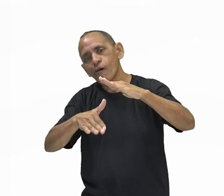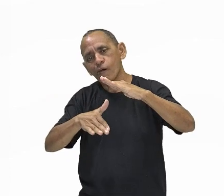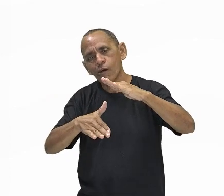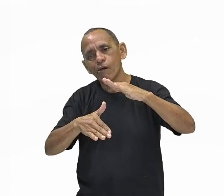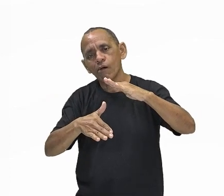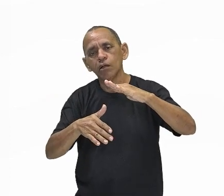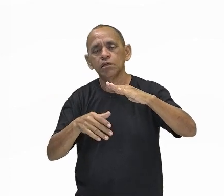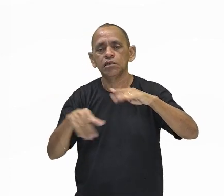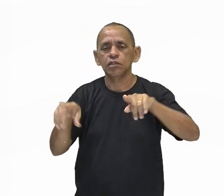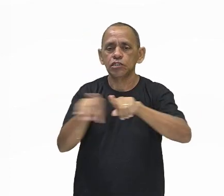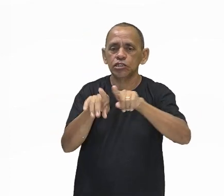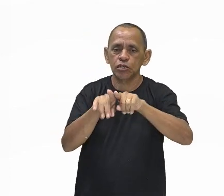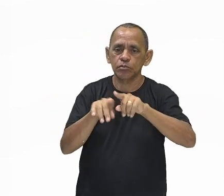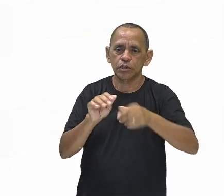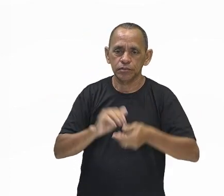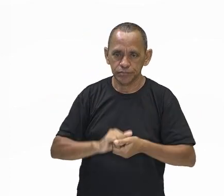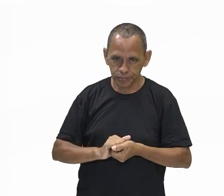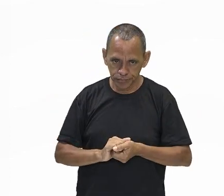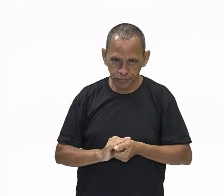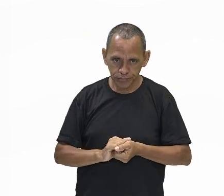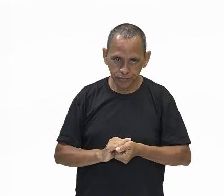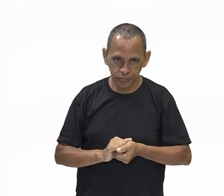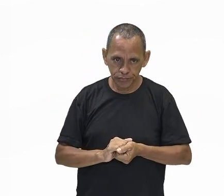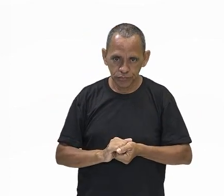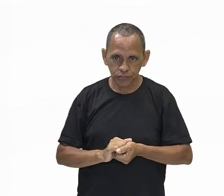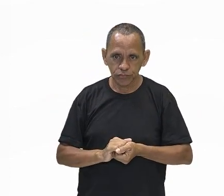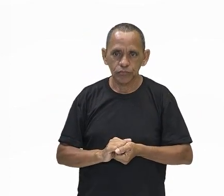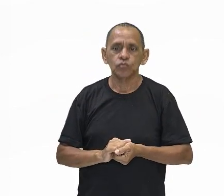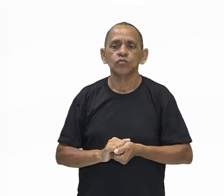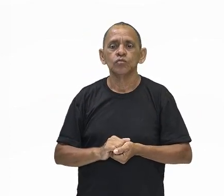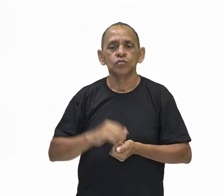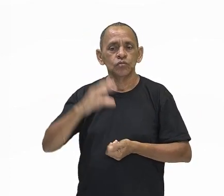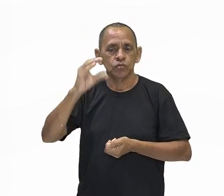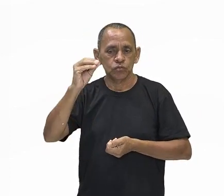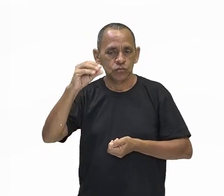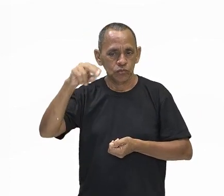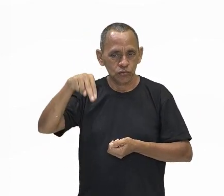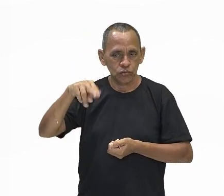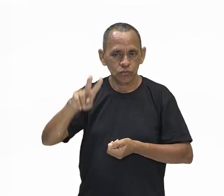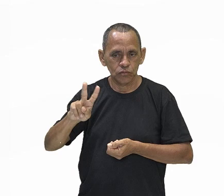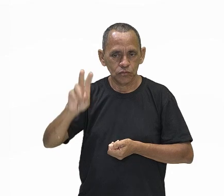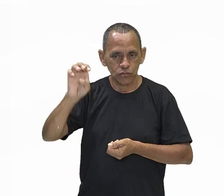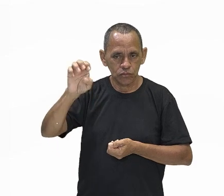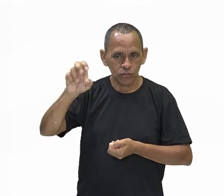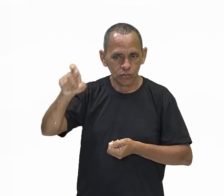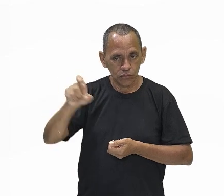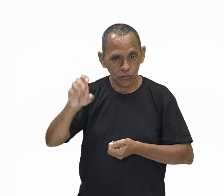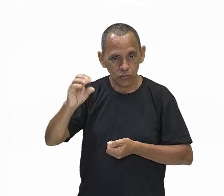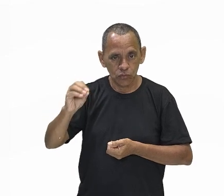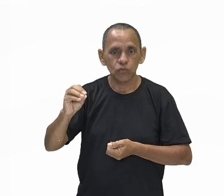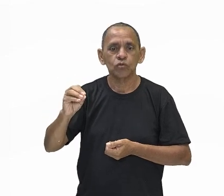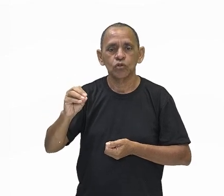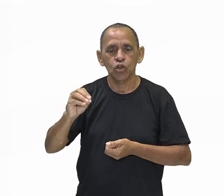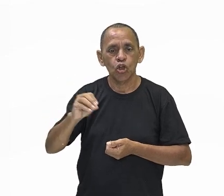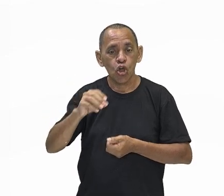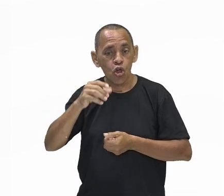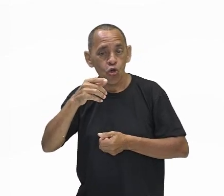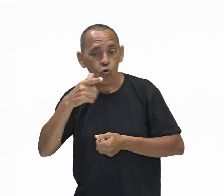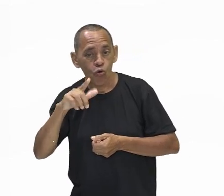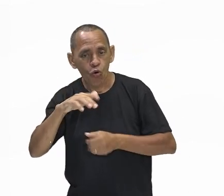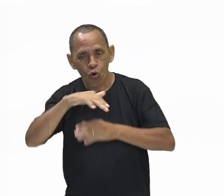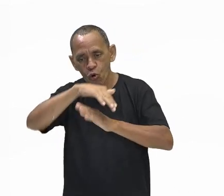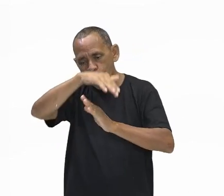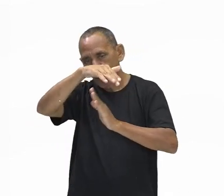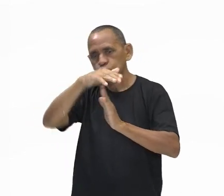as convexo-côncavas, que são aquelas que têm um lado convexo e o outro côncavo. Como a gente pode ver na próxima imagem, olha